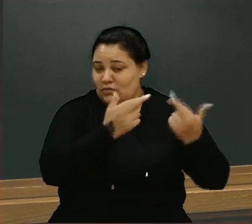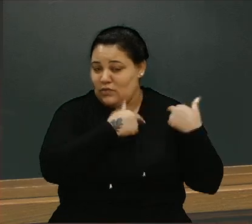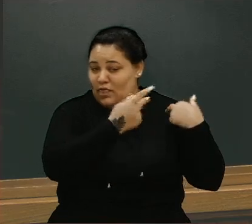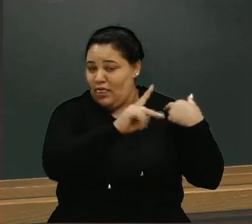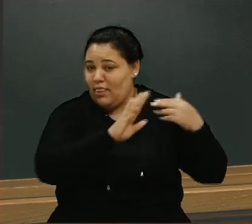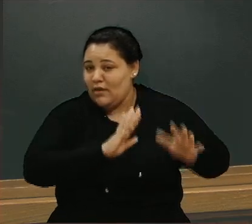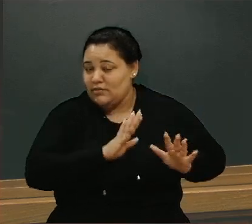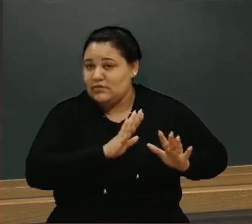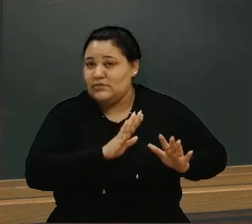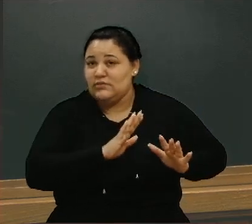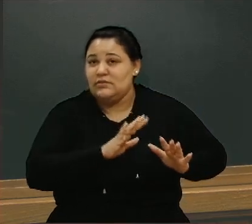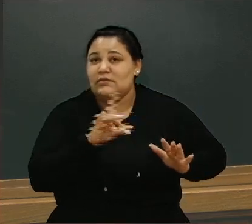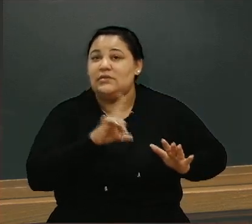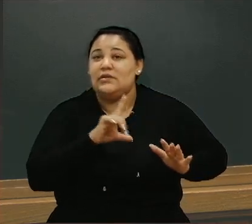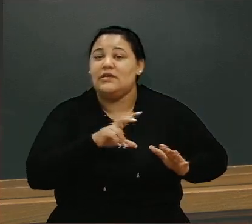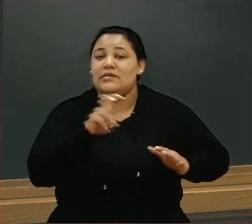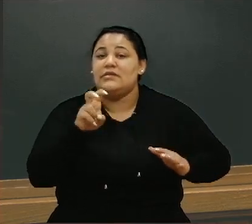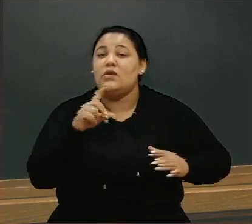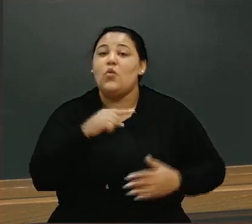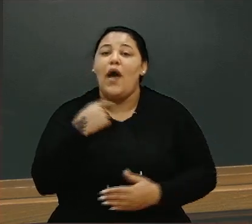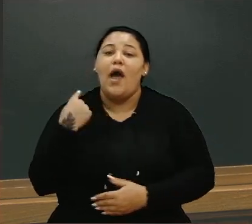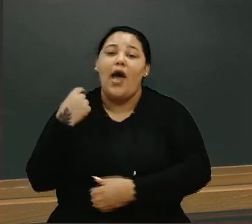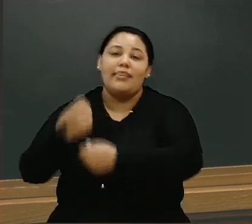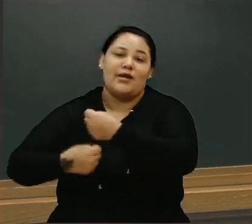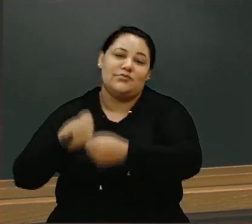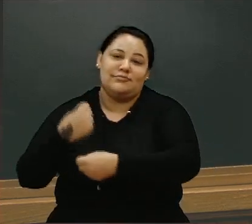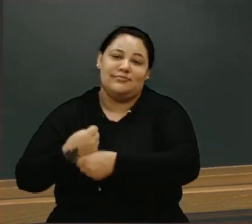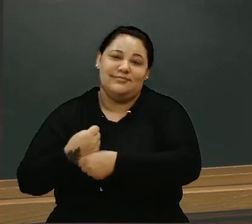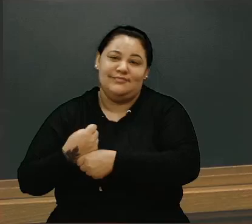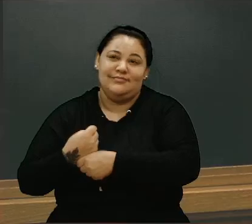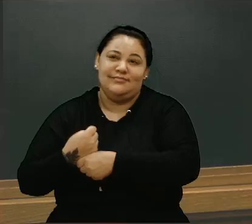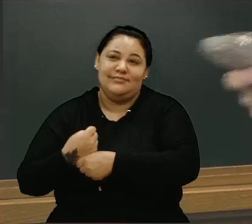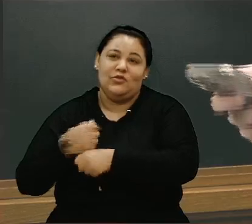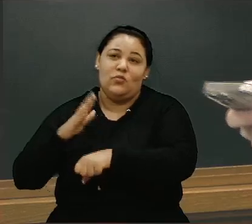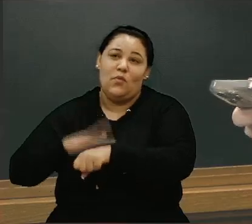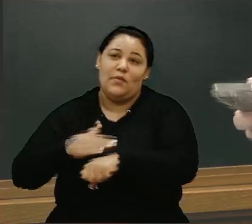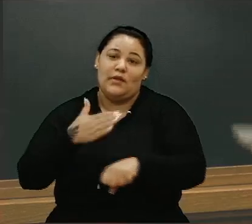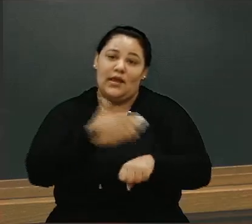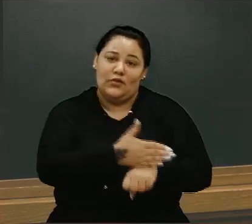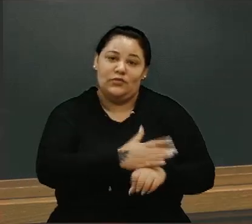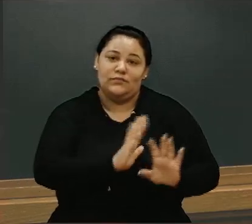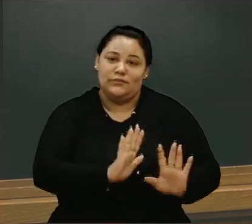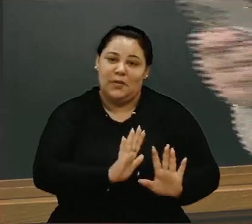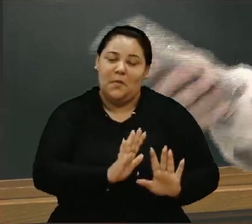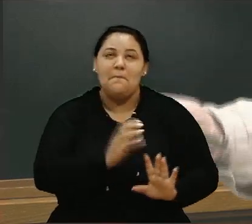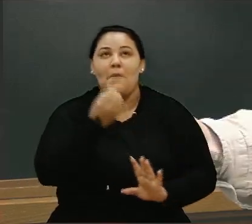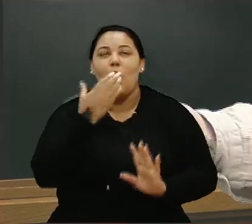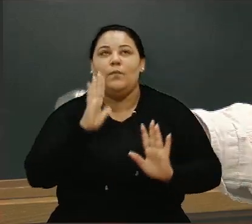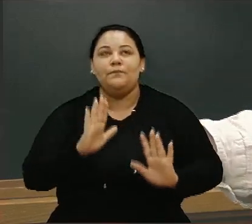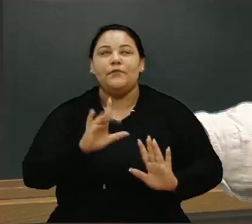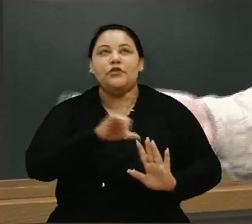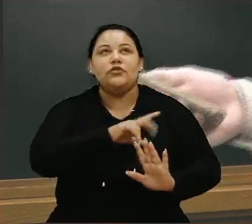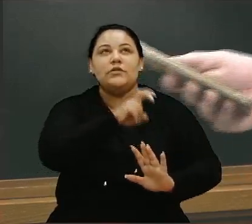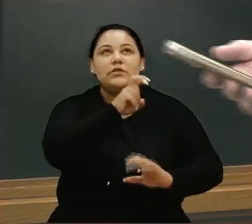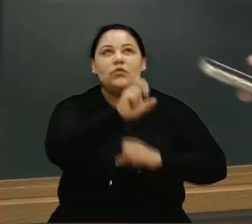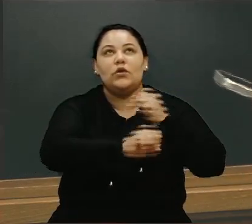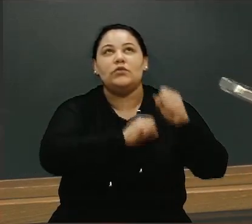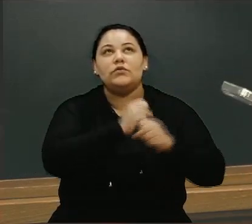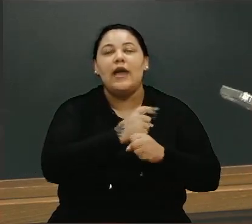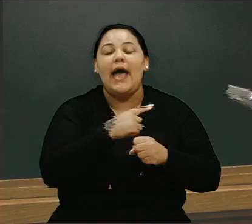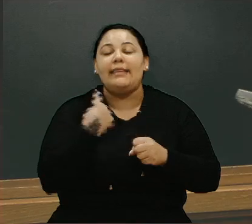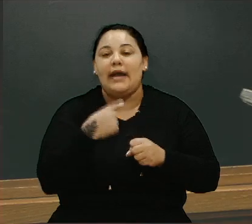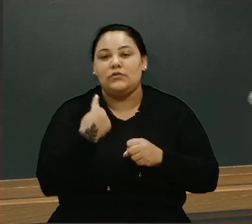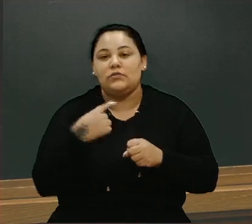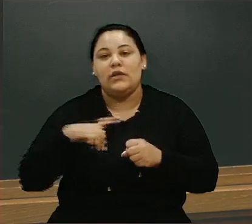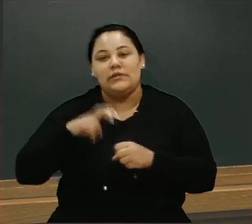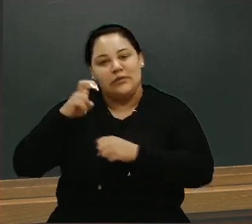estavam com 5 anos de atraso, quando ela assumiu. Então, bom, se nós tínhamos 5 anos de atraso, nós tínhamos 5 anos para